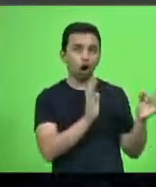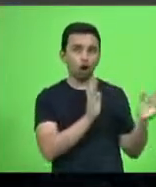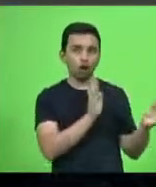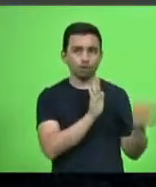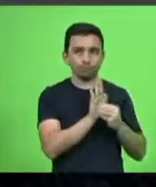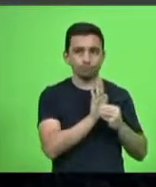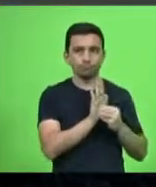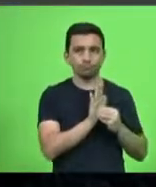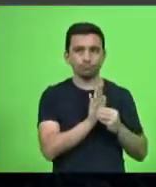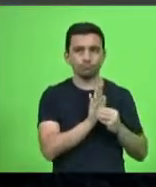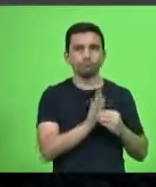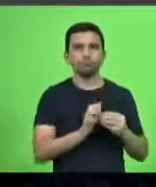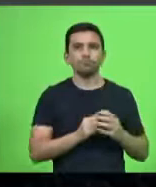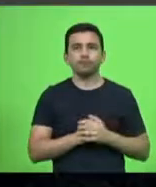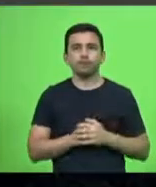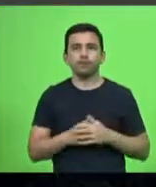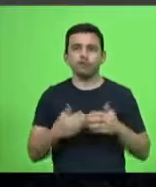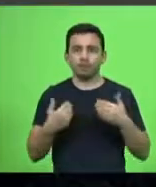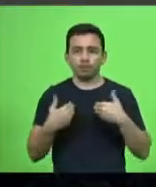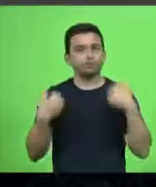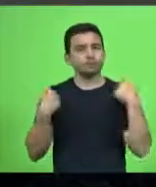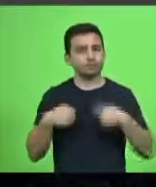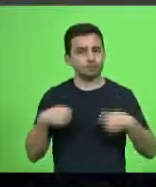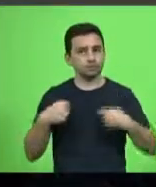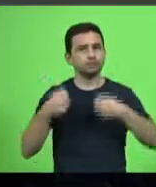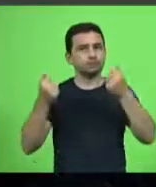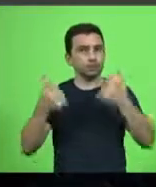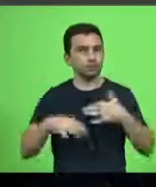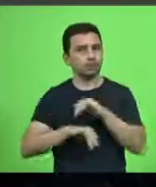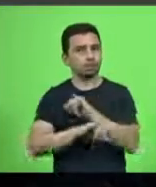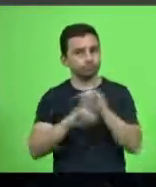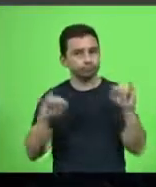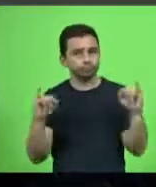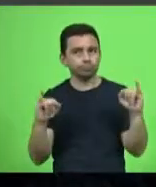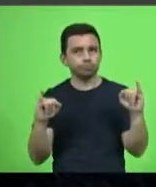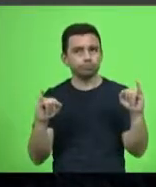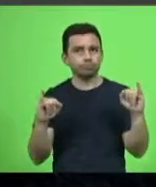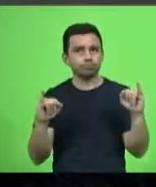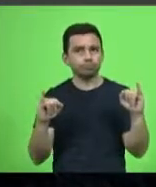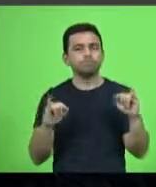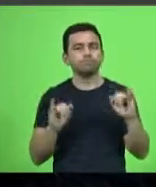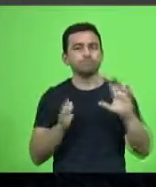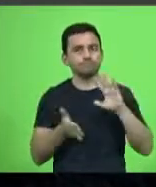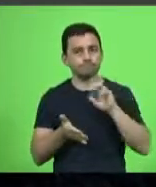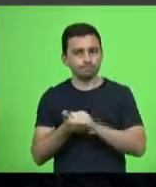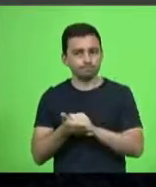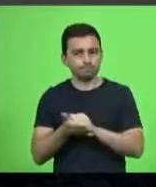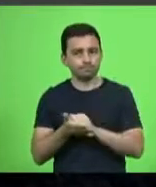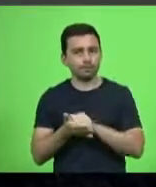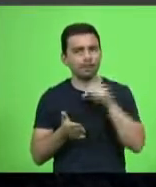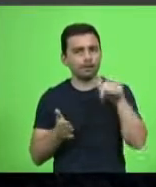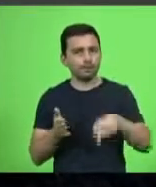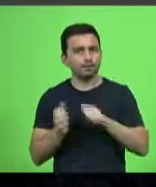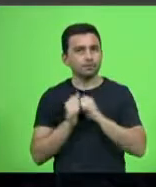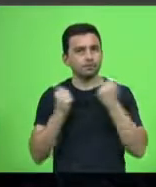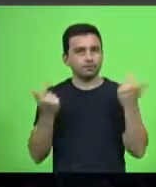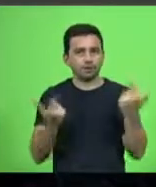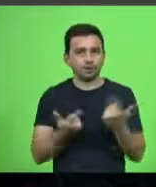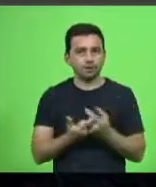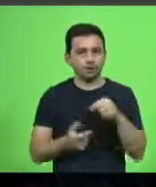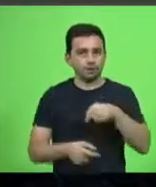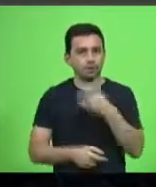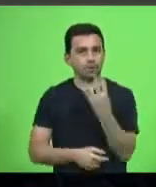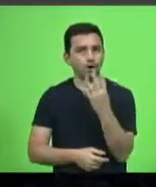tenho que fazer aqui este anúncio, ou seja, este registro. A casa, essa é uma casa de